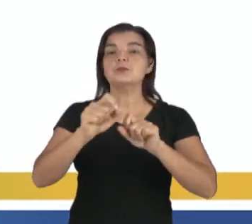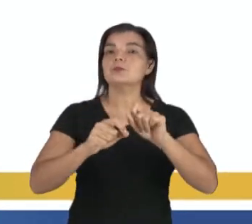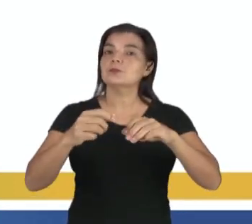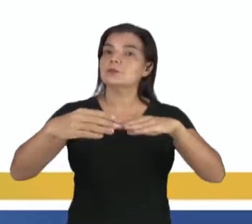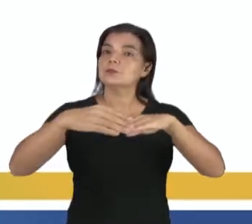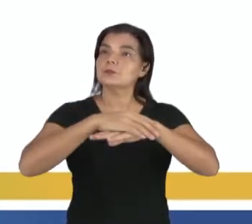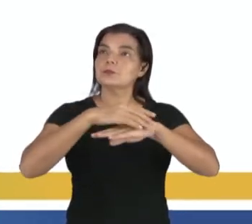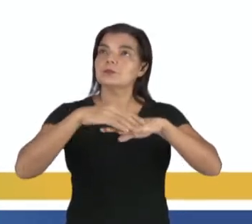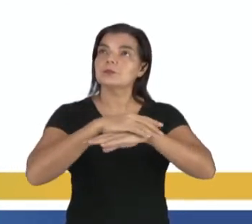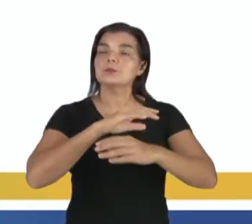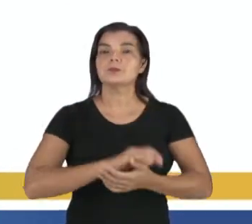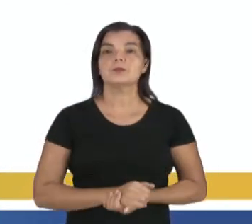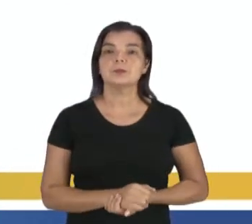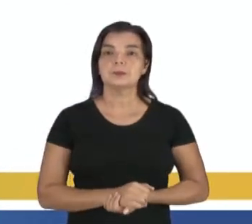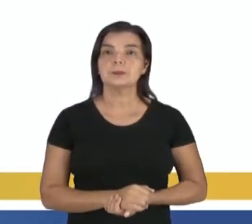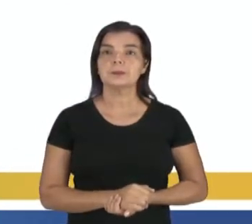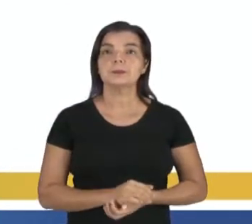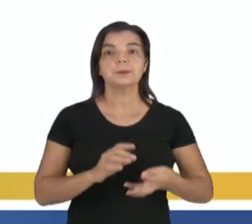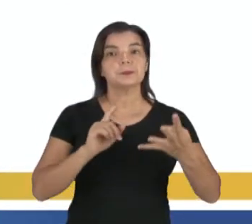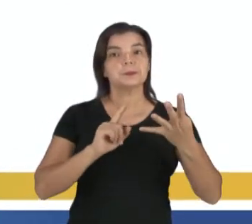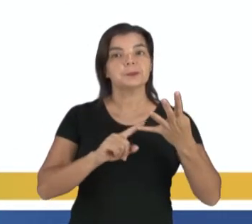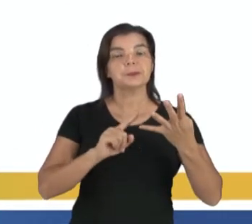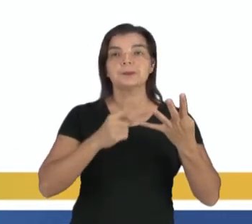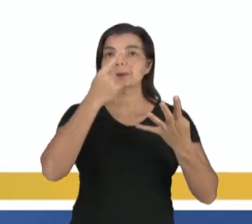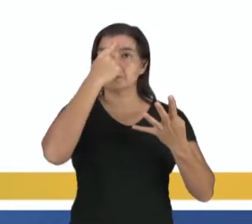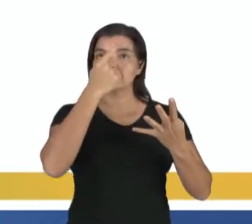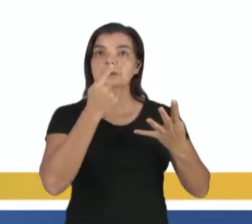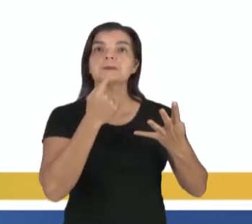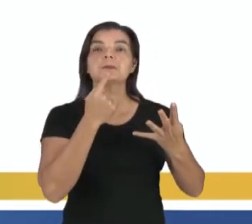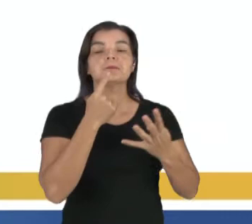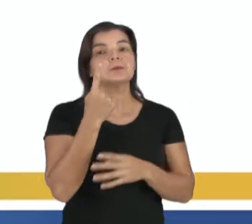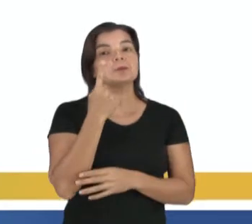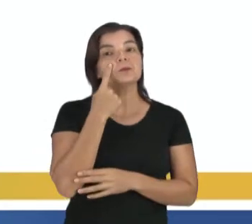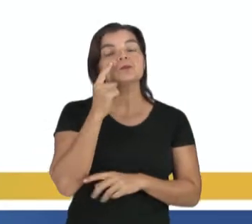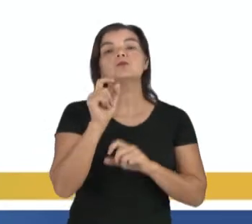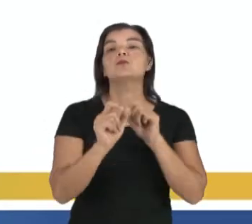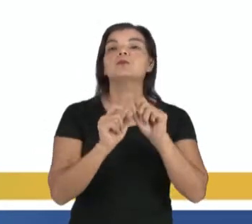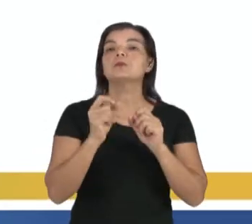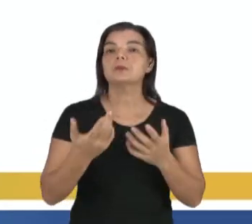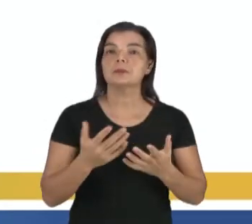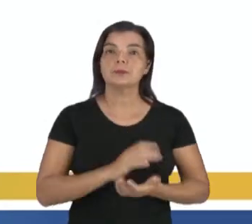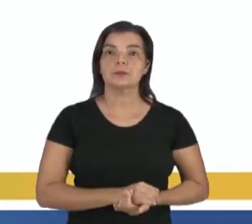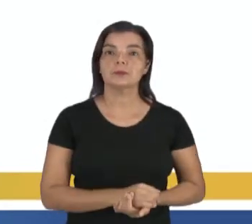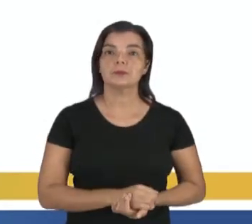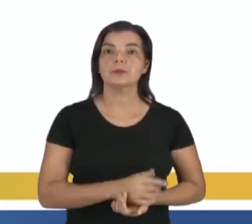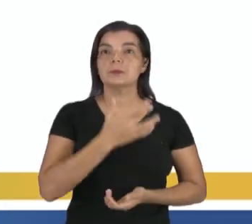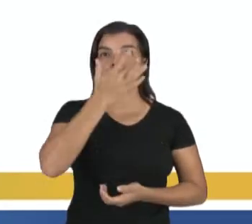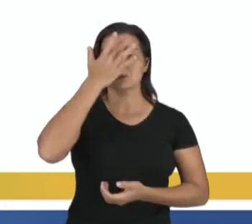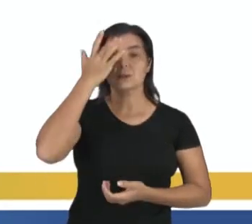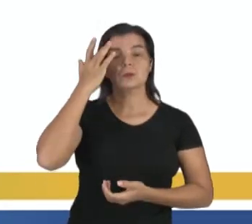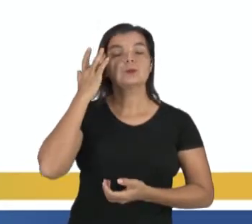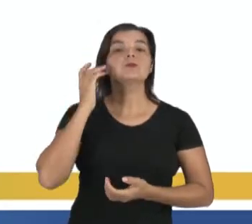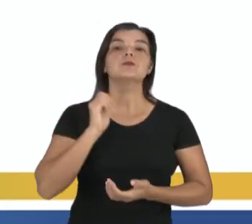de sapatos. A quarta imagem, você observa que essa pessoa